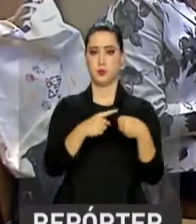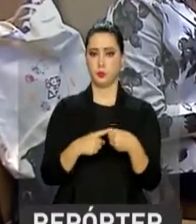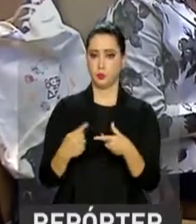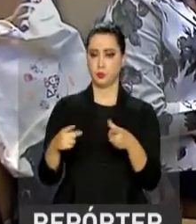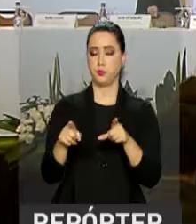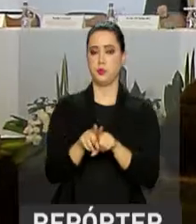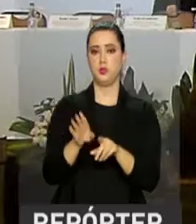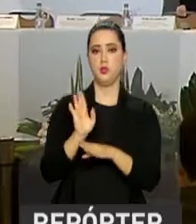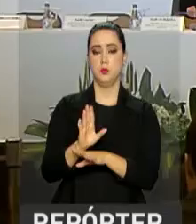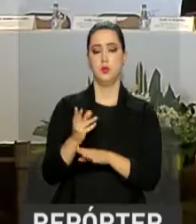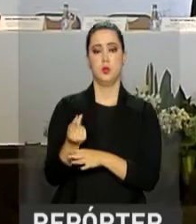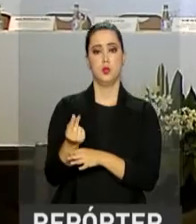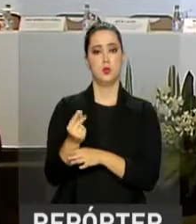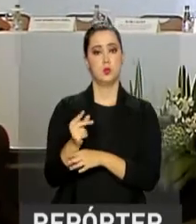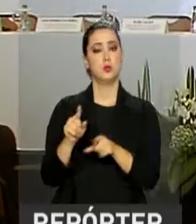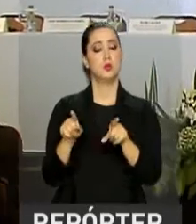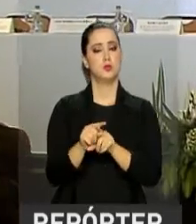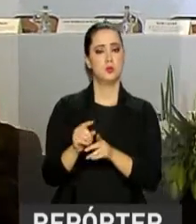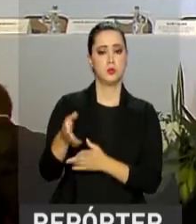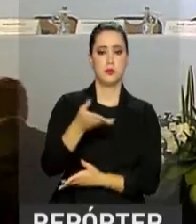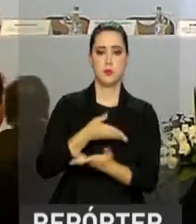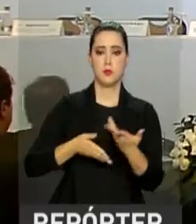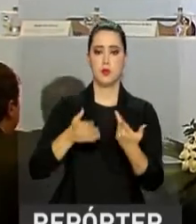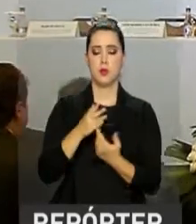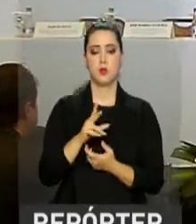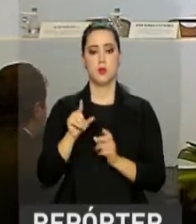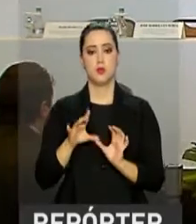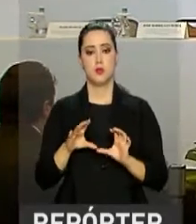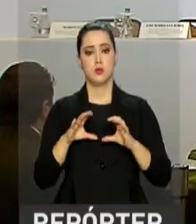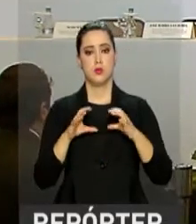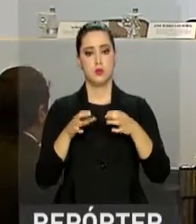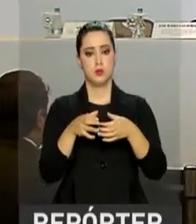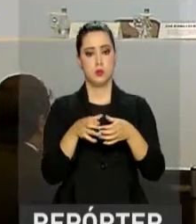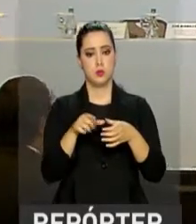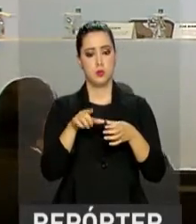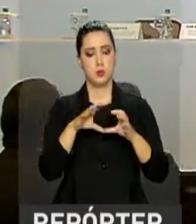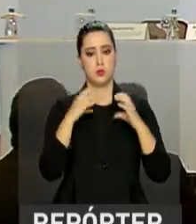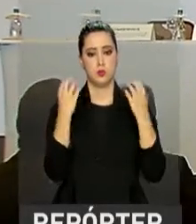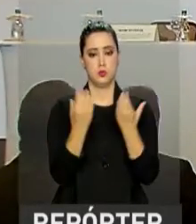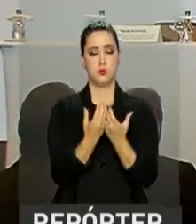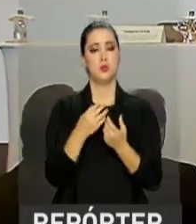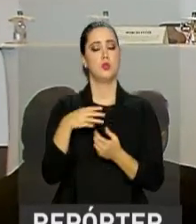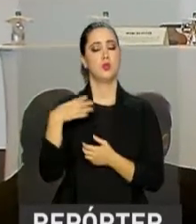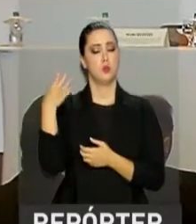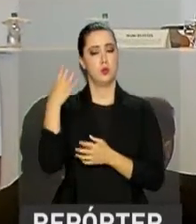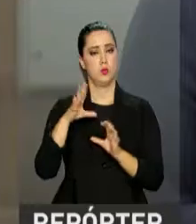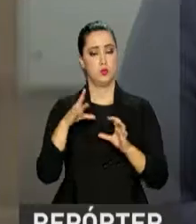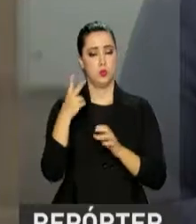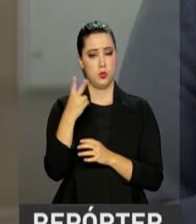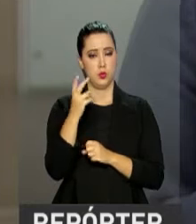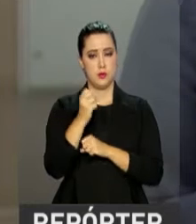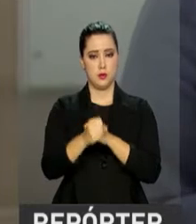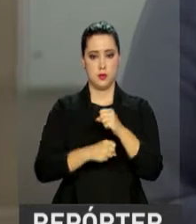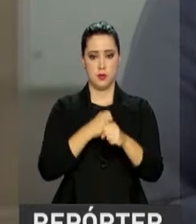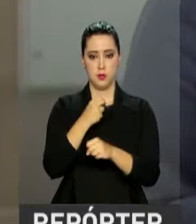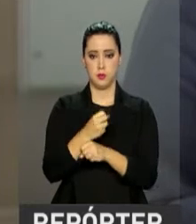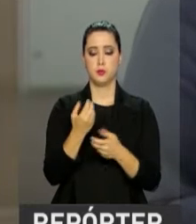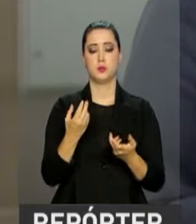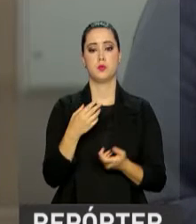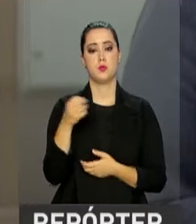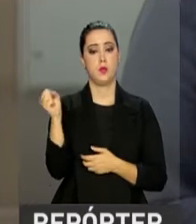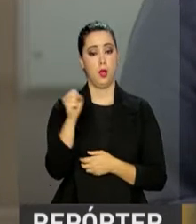apoio financeiro às ações envolvem uma conferência nacional sobre o tema realizada a cada dois anos a 8ª conferência